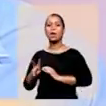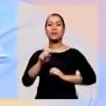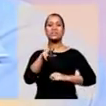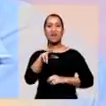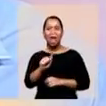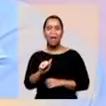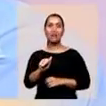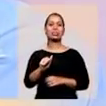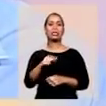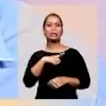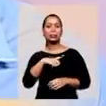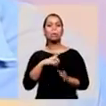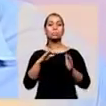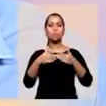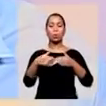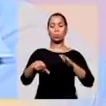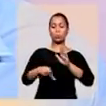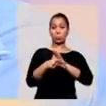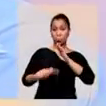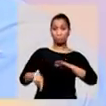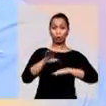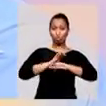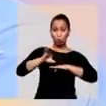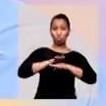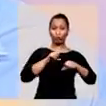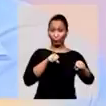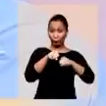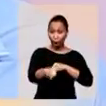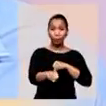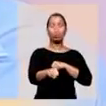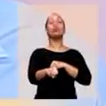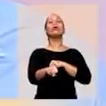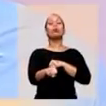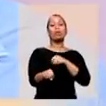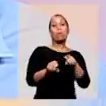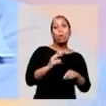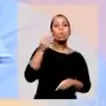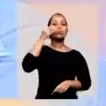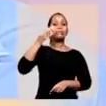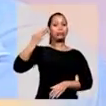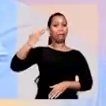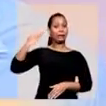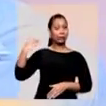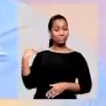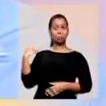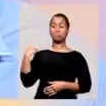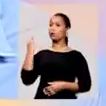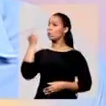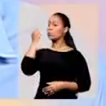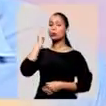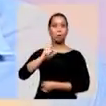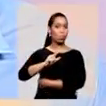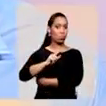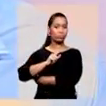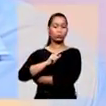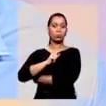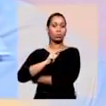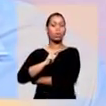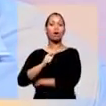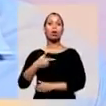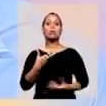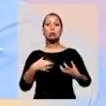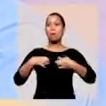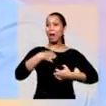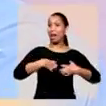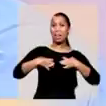vaga, determinados postos que está ligado à minha graduação ou que estão ligados às minhas experiências anteriores e não acho, começa a vir